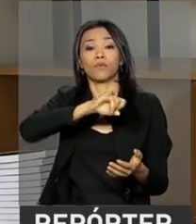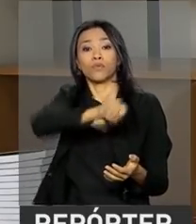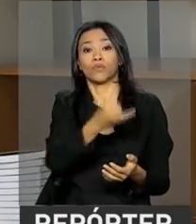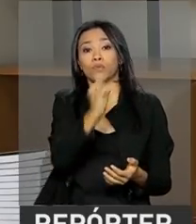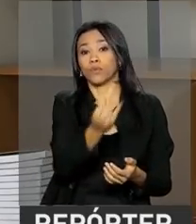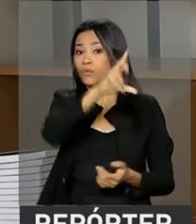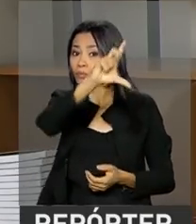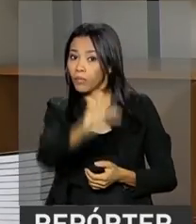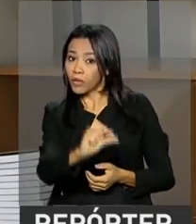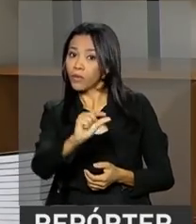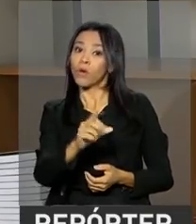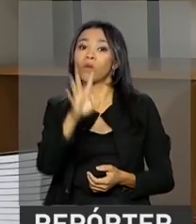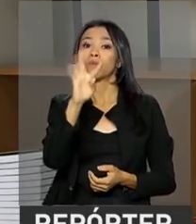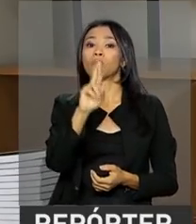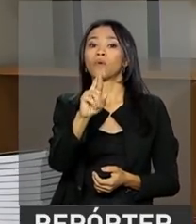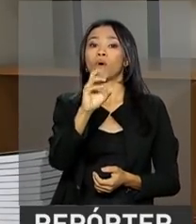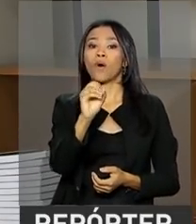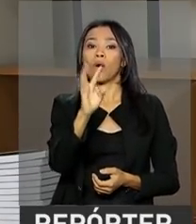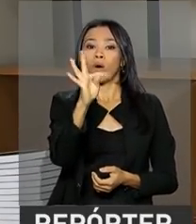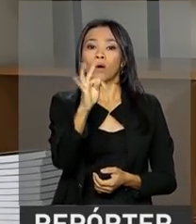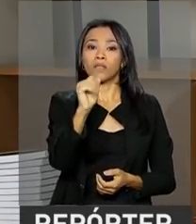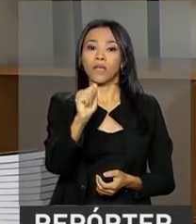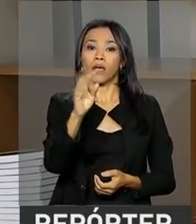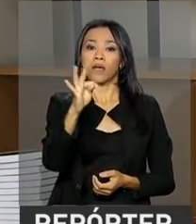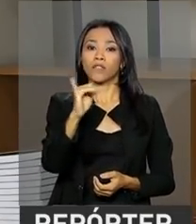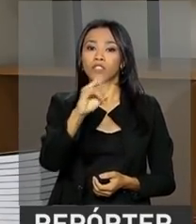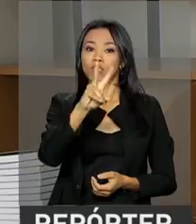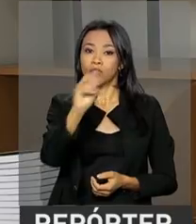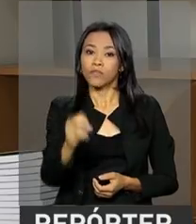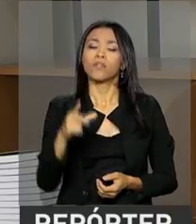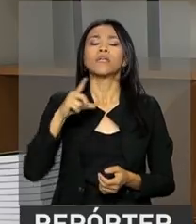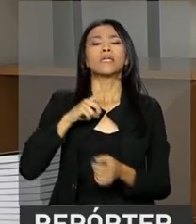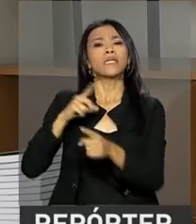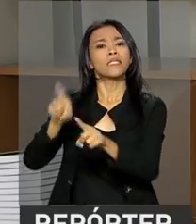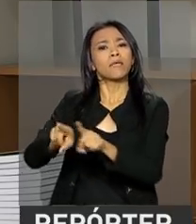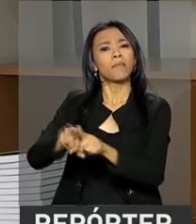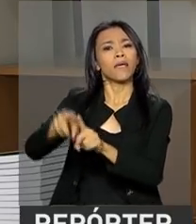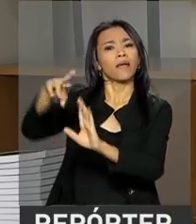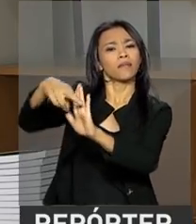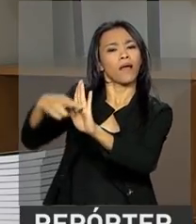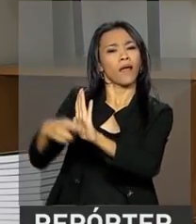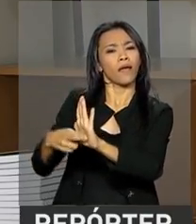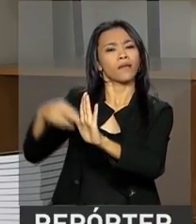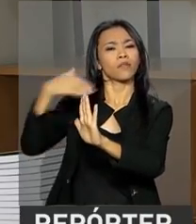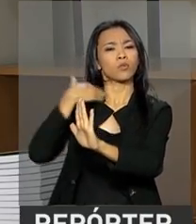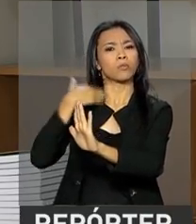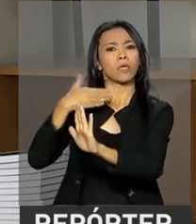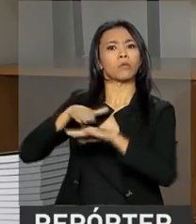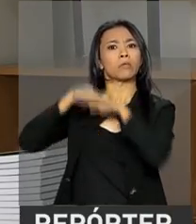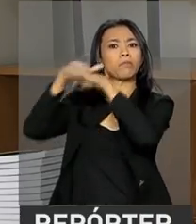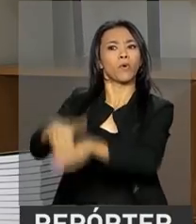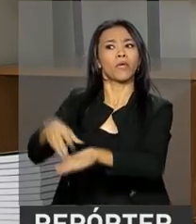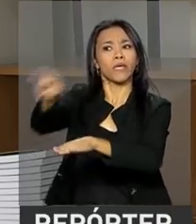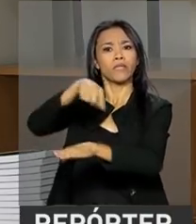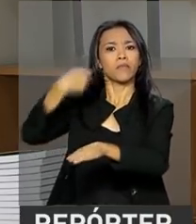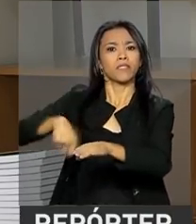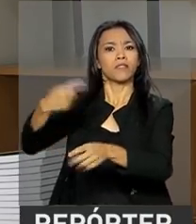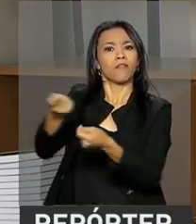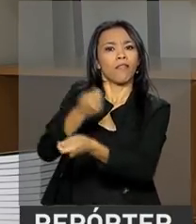rotativo, ele tem aquela regra que impõe aos bancos a renegociação da dívida já no segundo